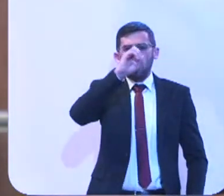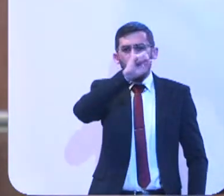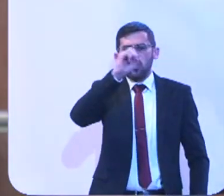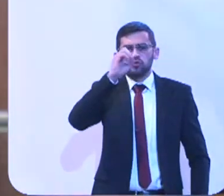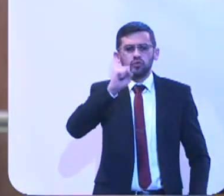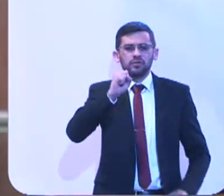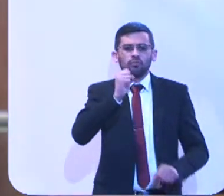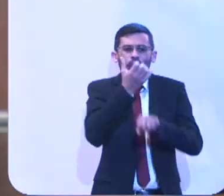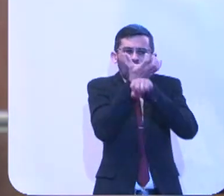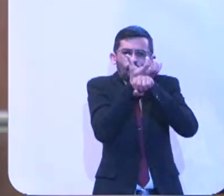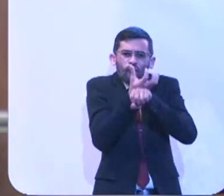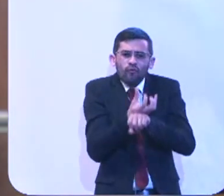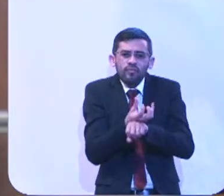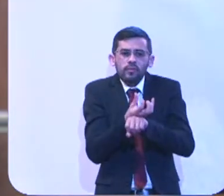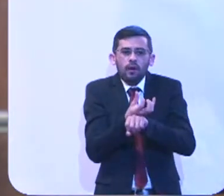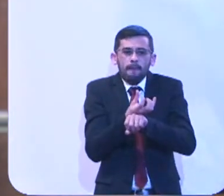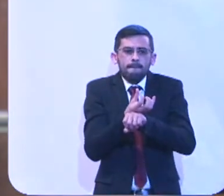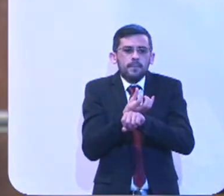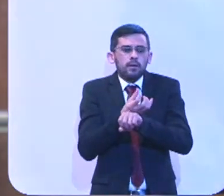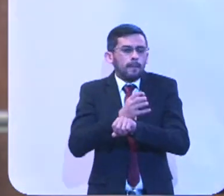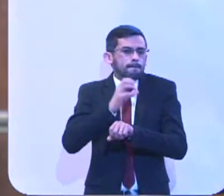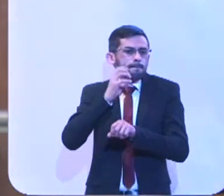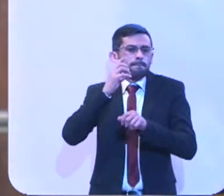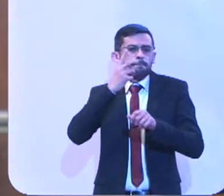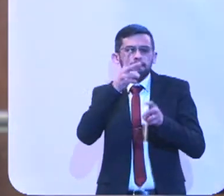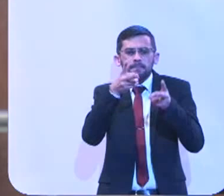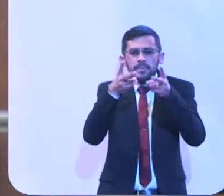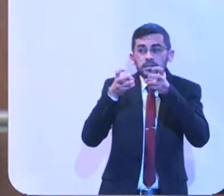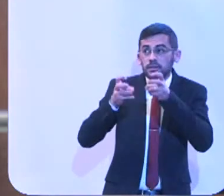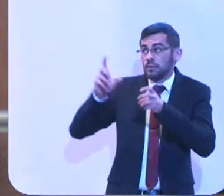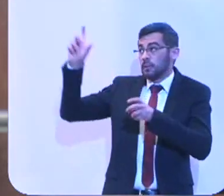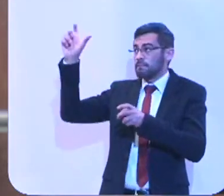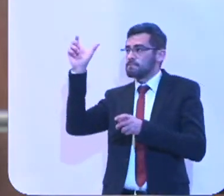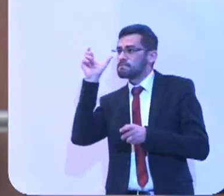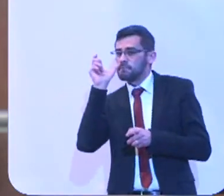secos, ouçam a palavra do Senhor.